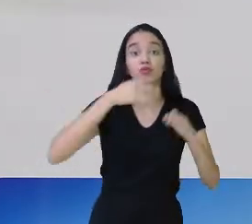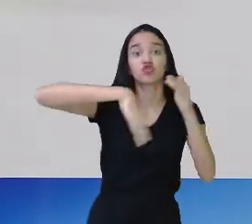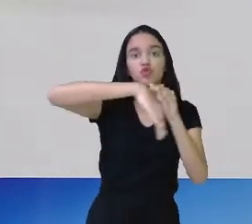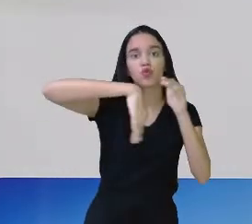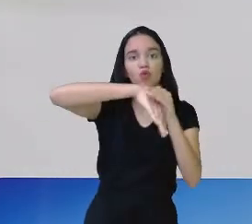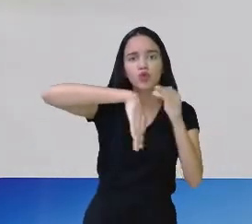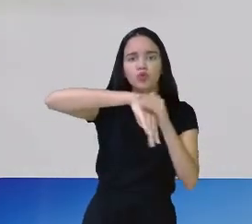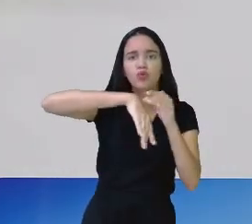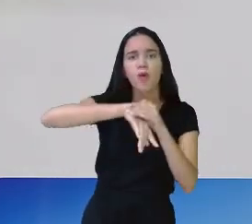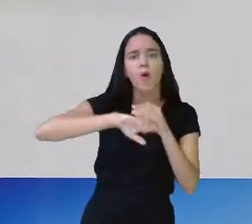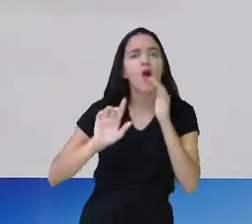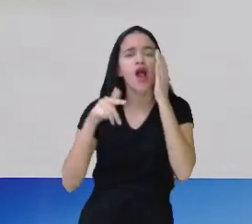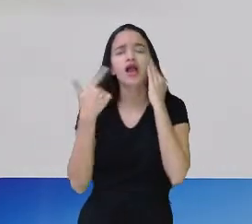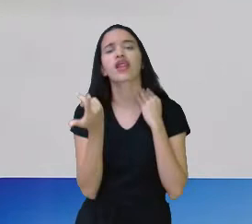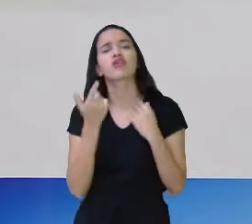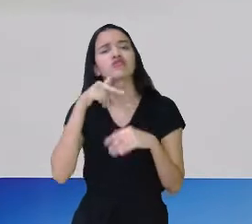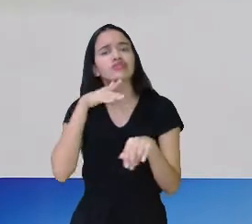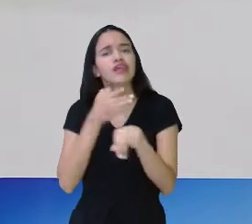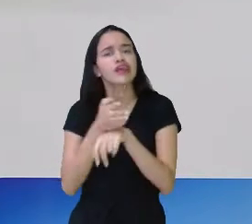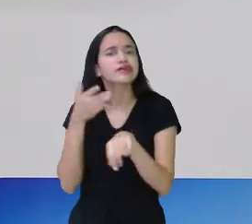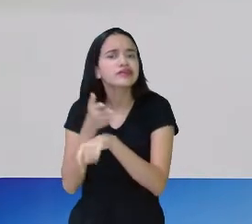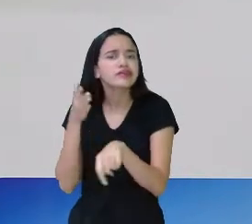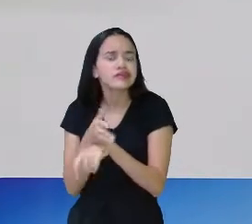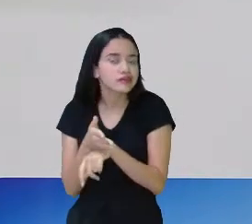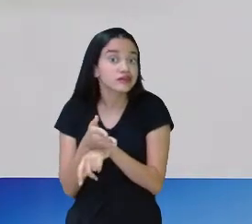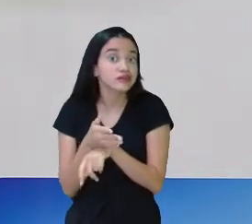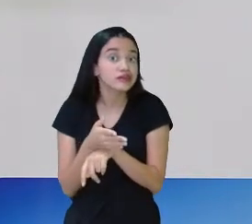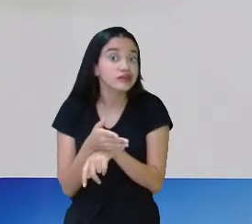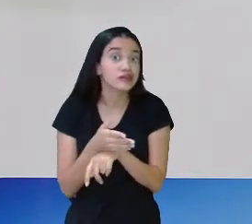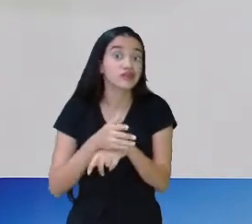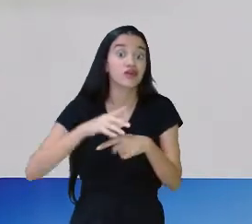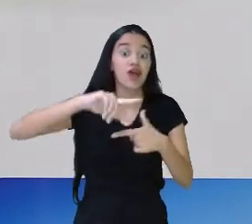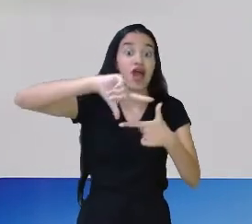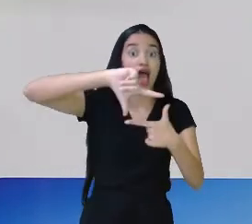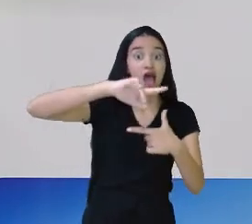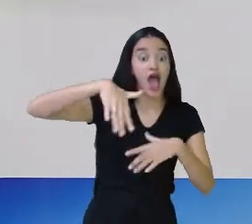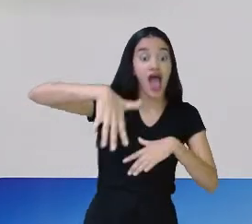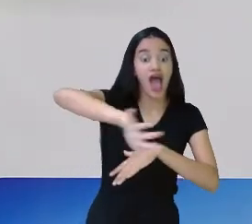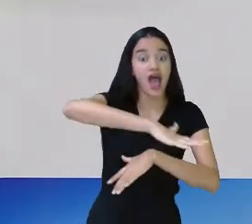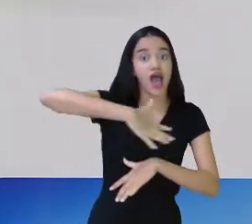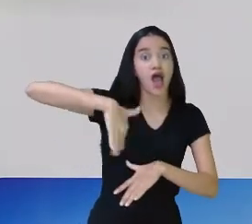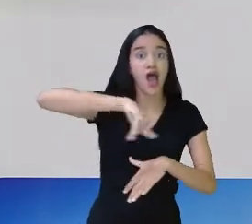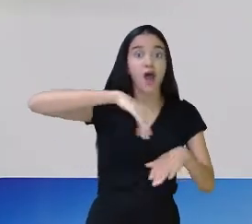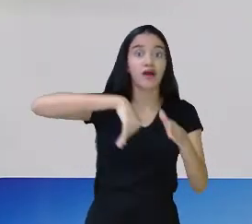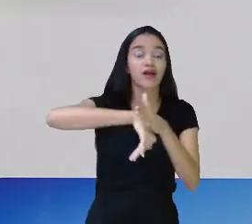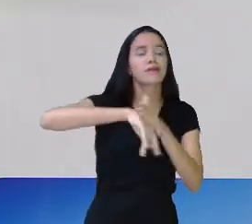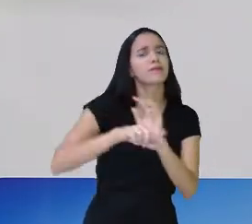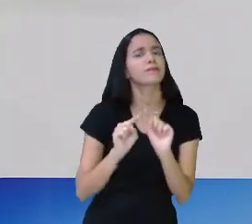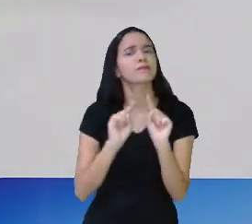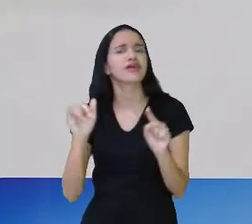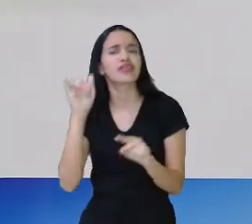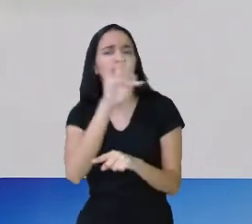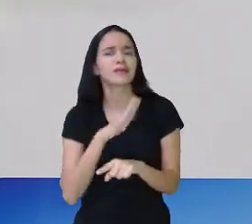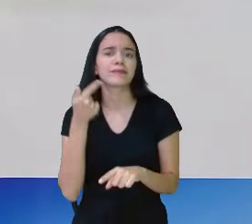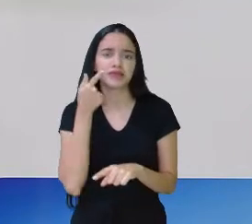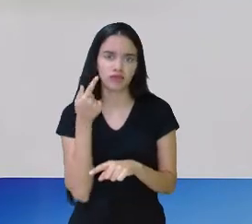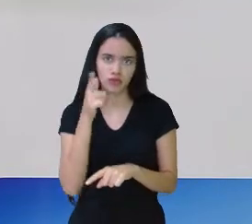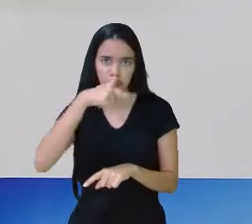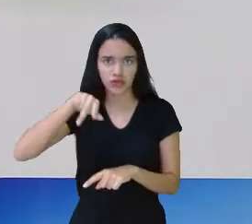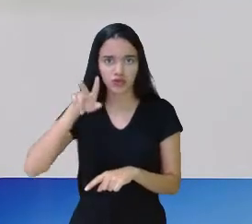vocês, claro, têm muito acesso. Não sei se vocês têm acesso ao campo, mas têm acesso à imagem, conseguem ver jogos,